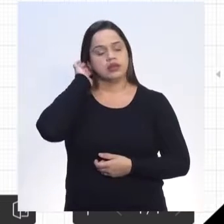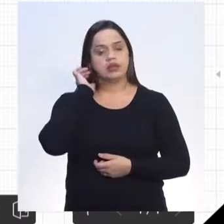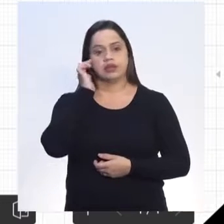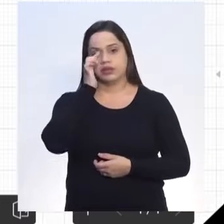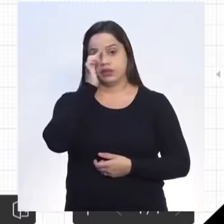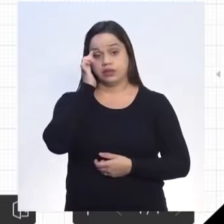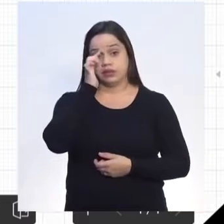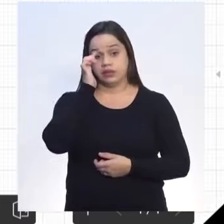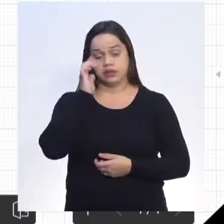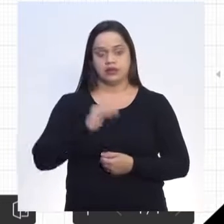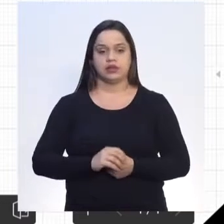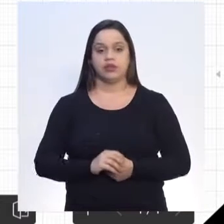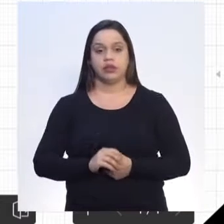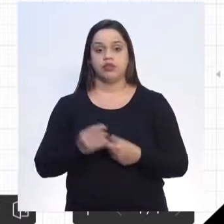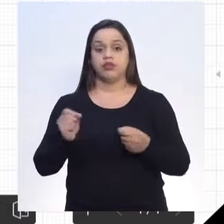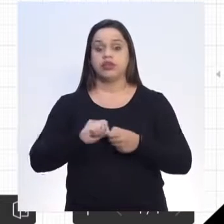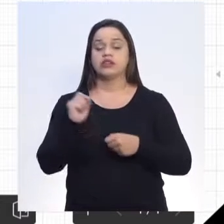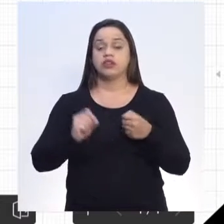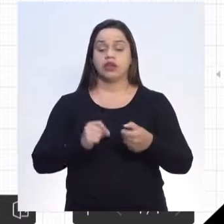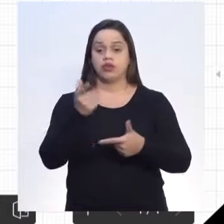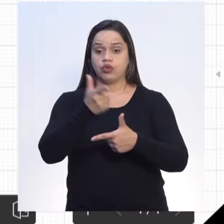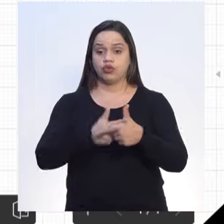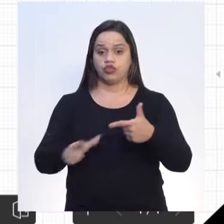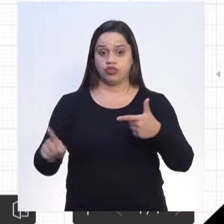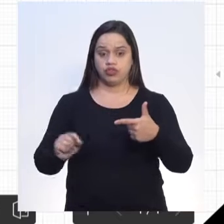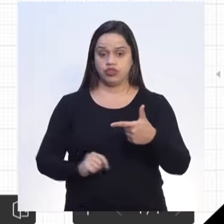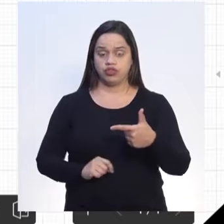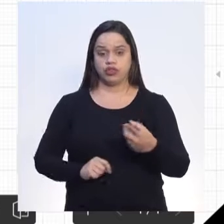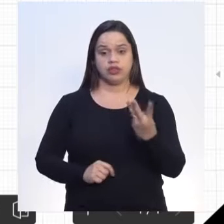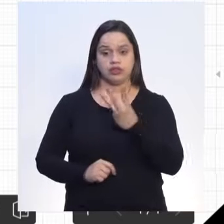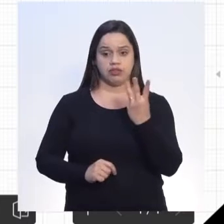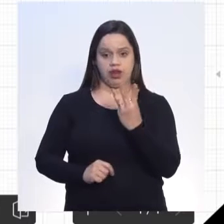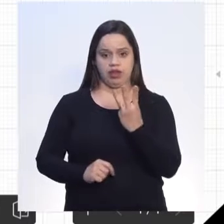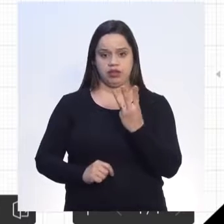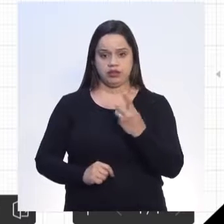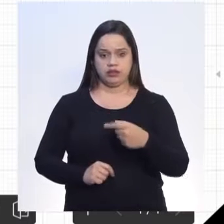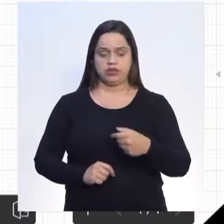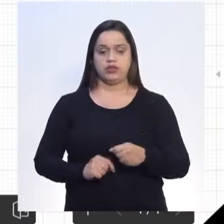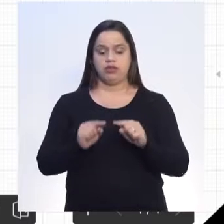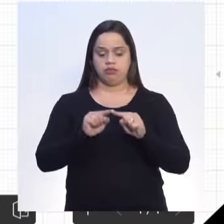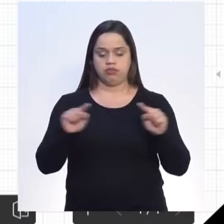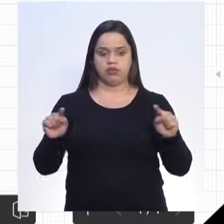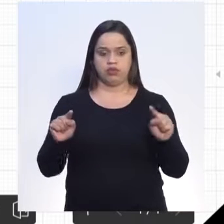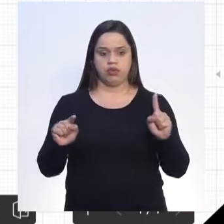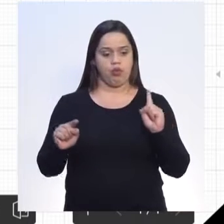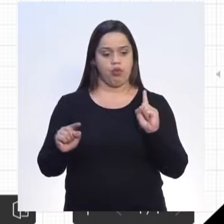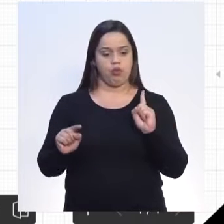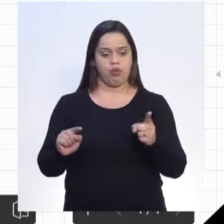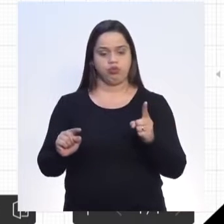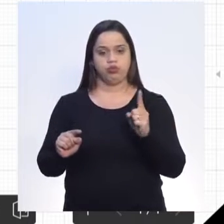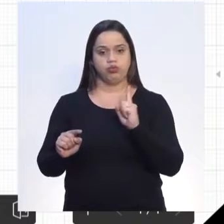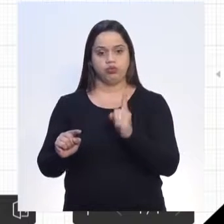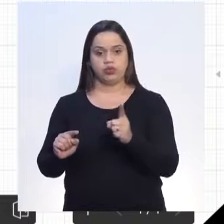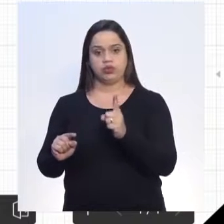aqui ele em 3 partes. Certo? Então, essa parte aqui, ó,